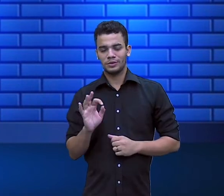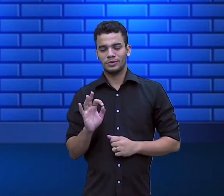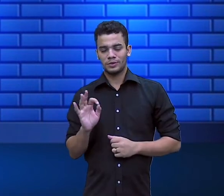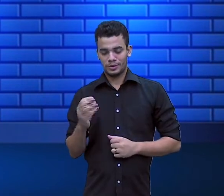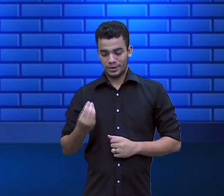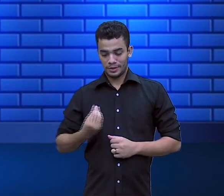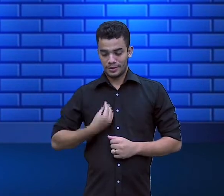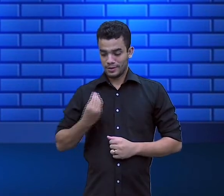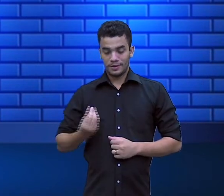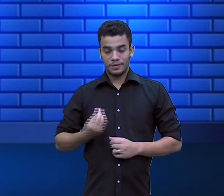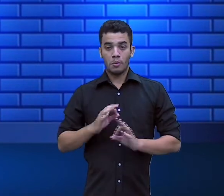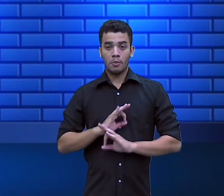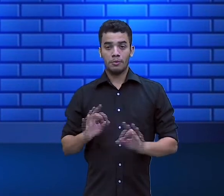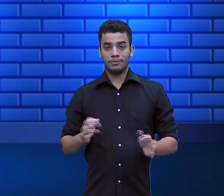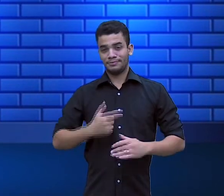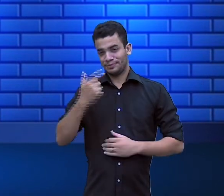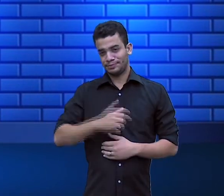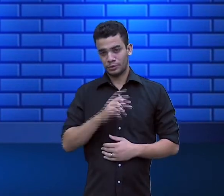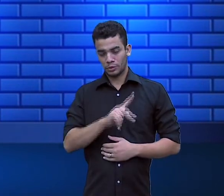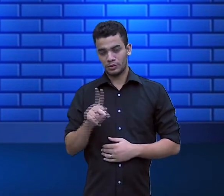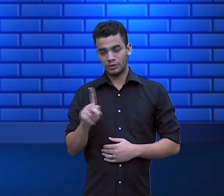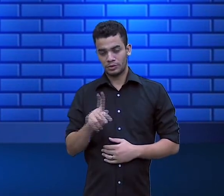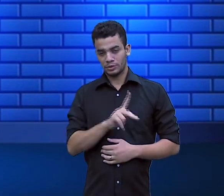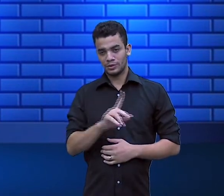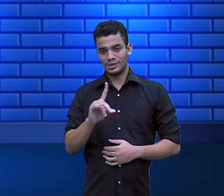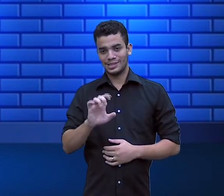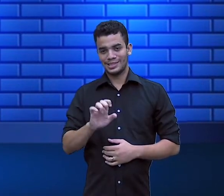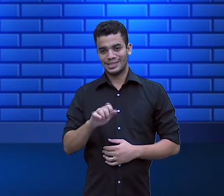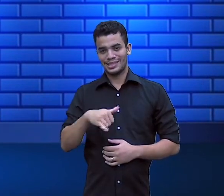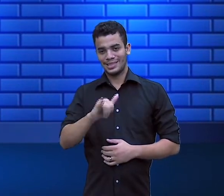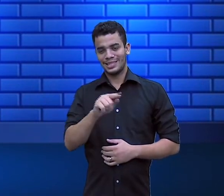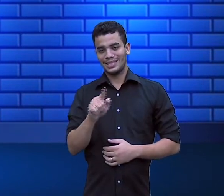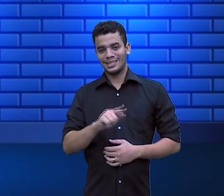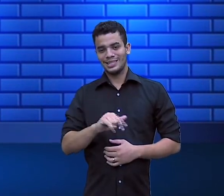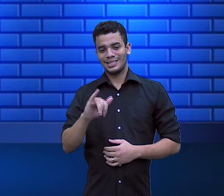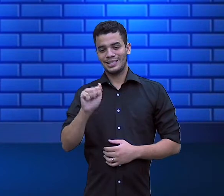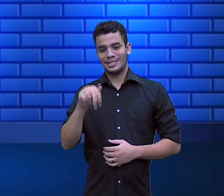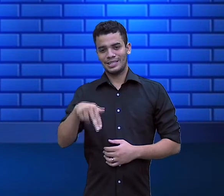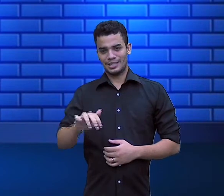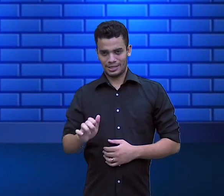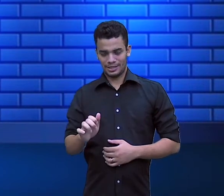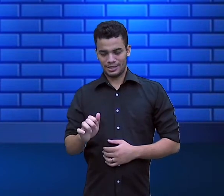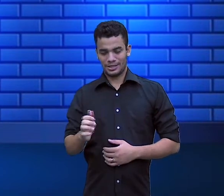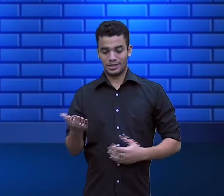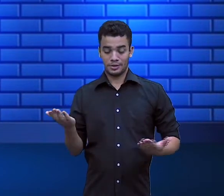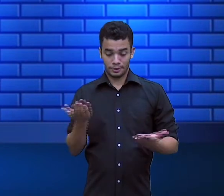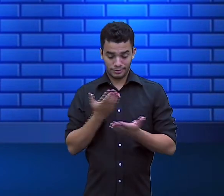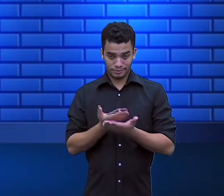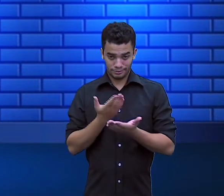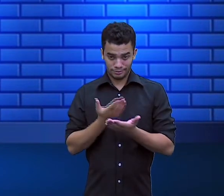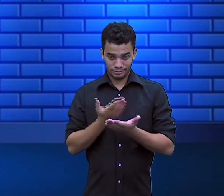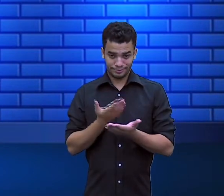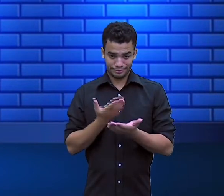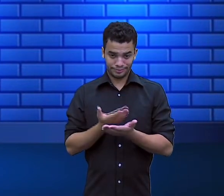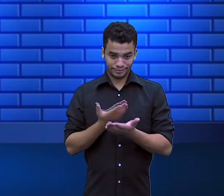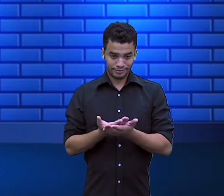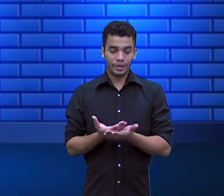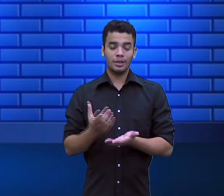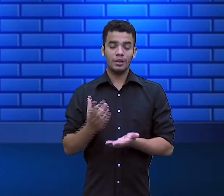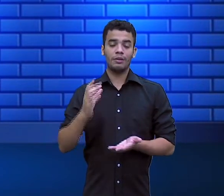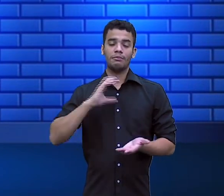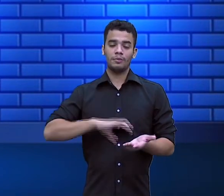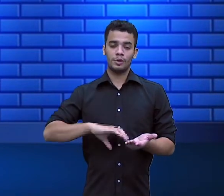Sou a professora Deisiane e irei trabalhar o componente curricular de língua portuguesa.